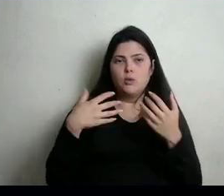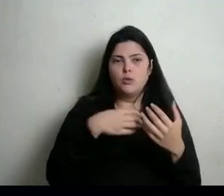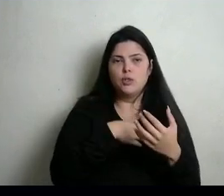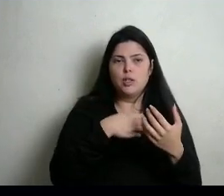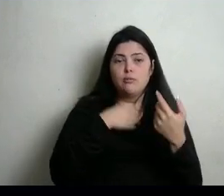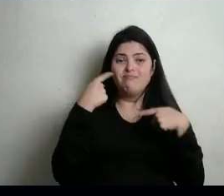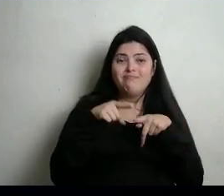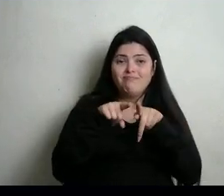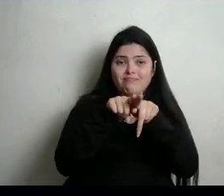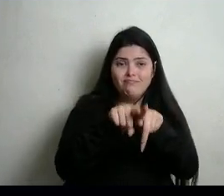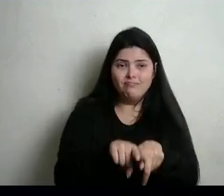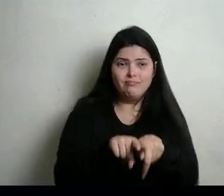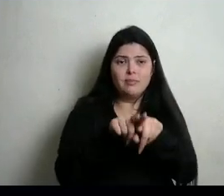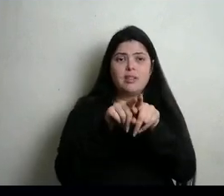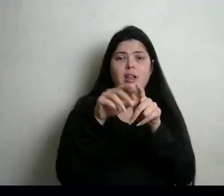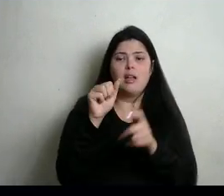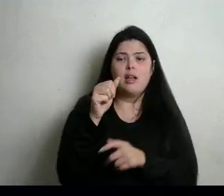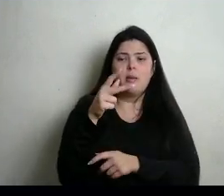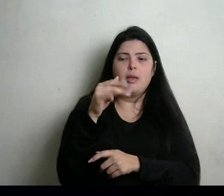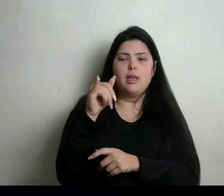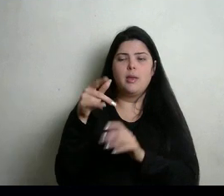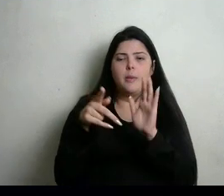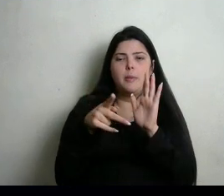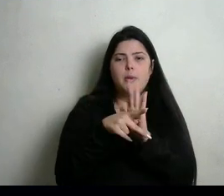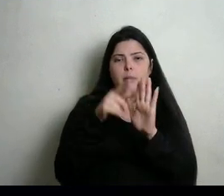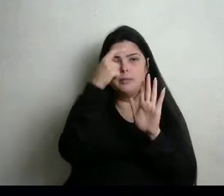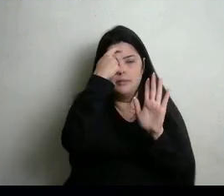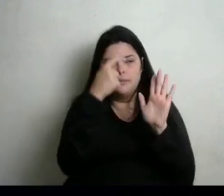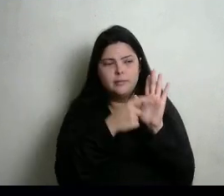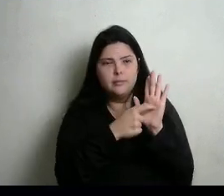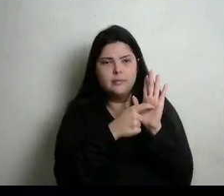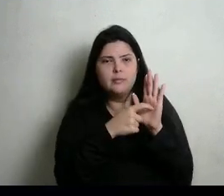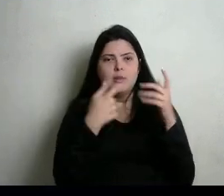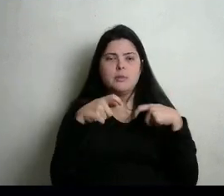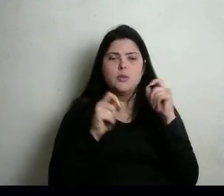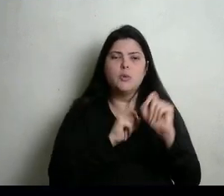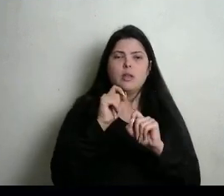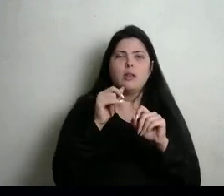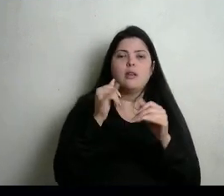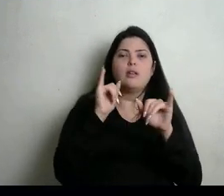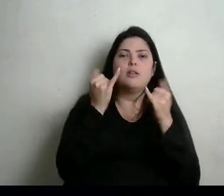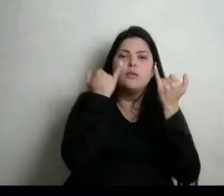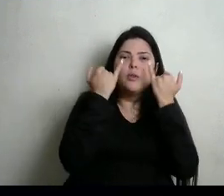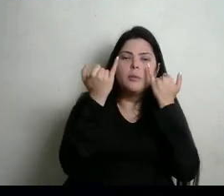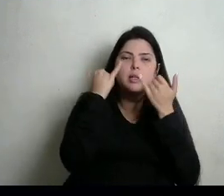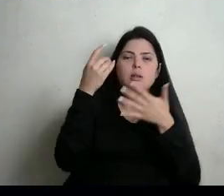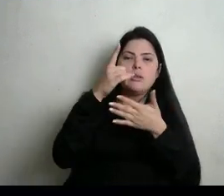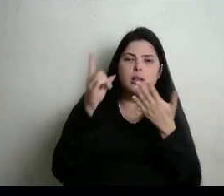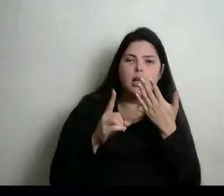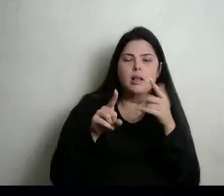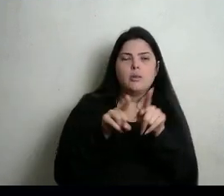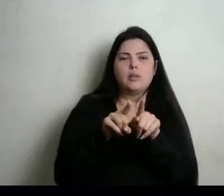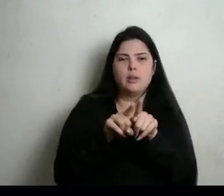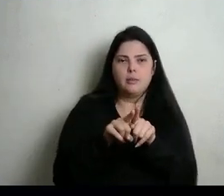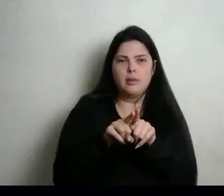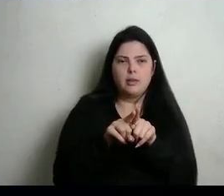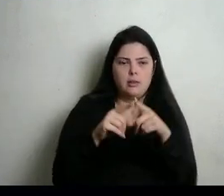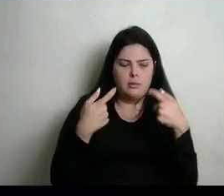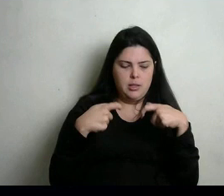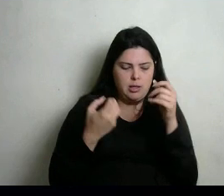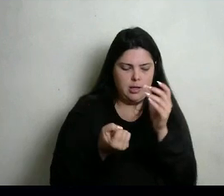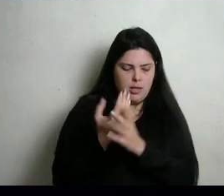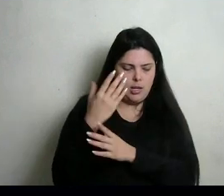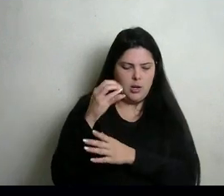com a API da OpenAI. E aí a gente precisa ir lá e dar os nossos dados. Normal, acontece sempre. Então, eu precisei criar uma conta e